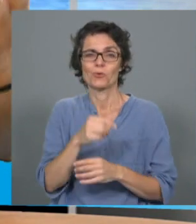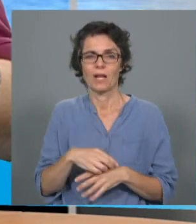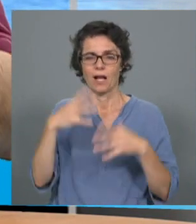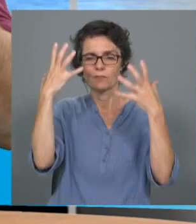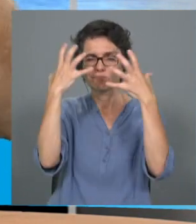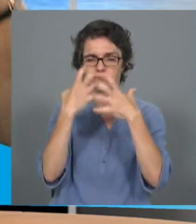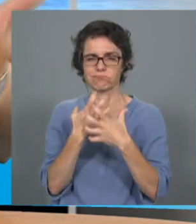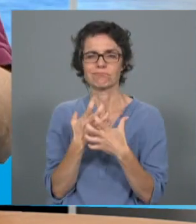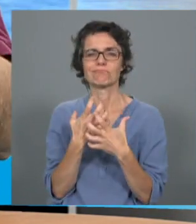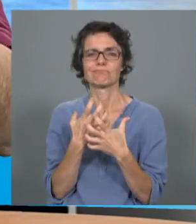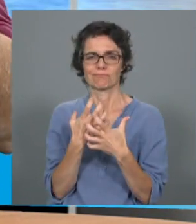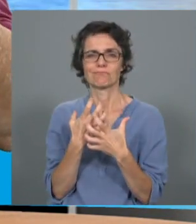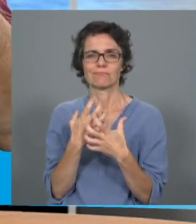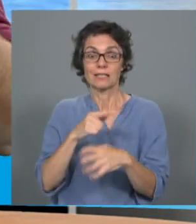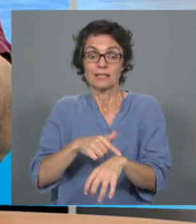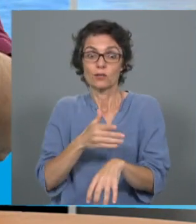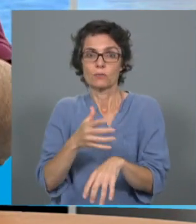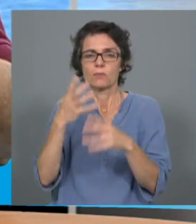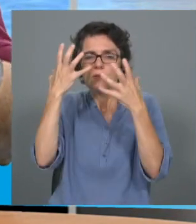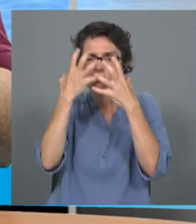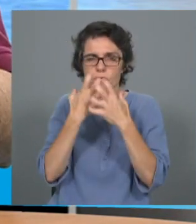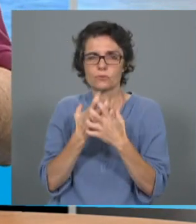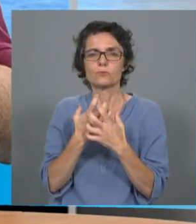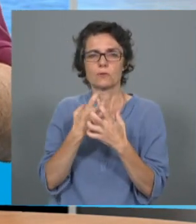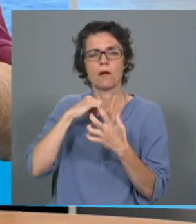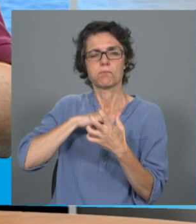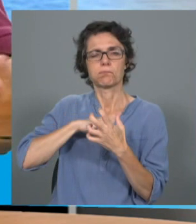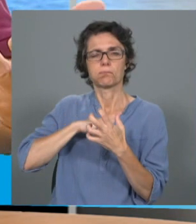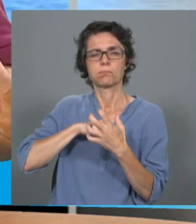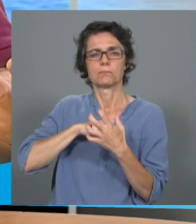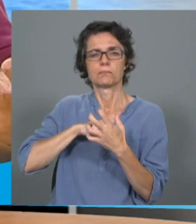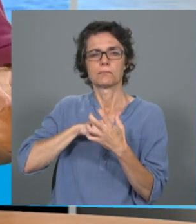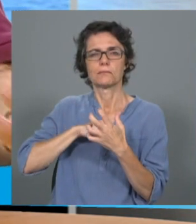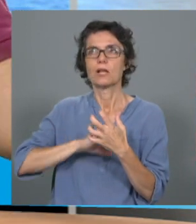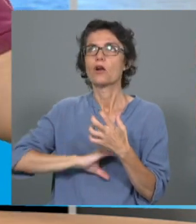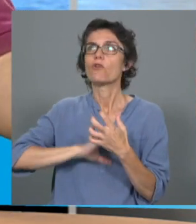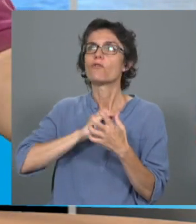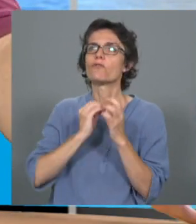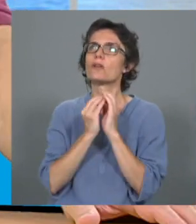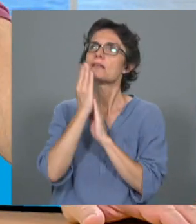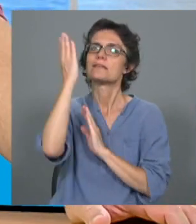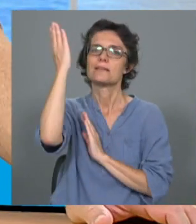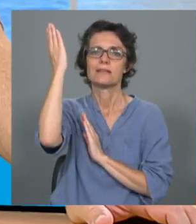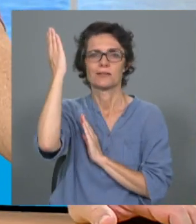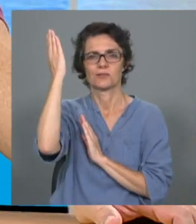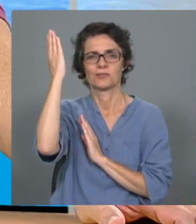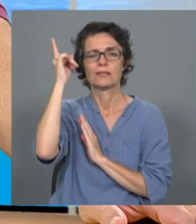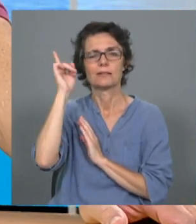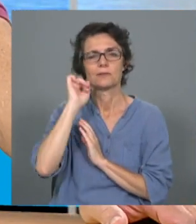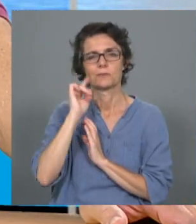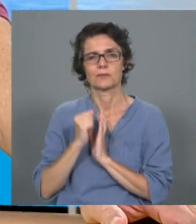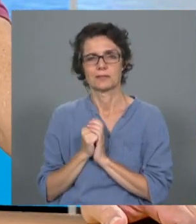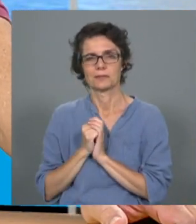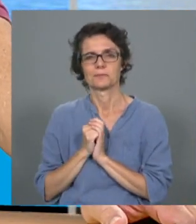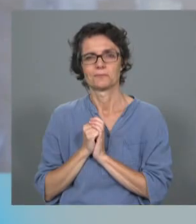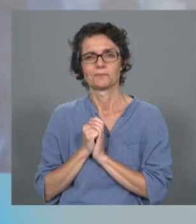fases, nesses momentos, nessas situações de maior obscuridade, fazer confiança em Deus, ter paciência com Deus. Fica